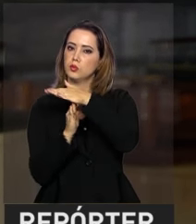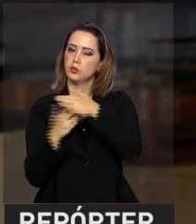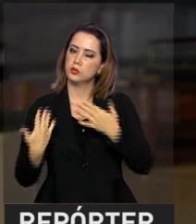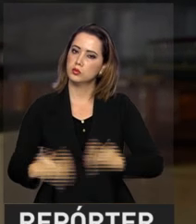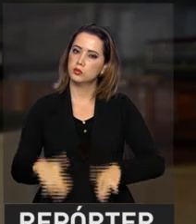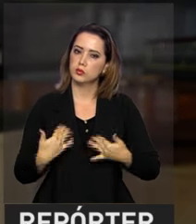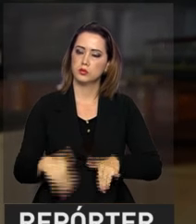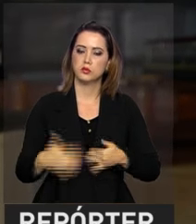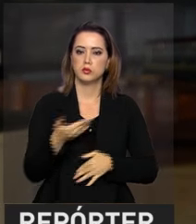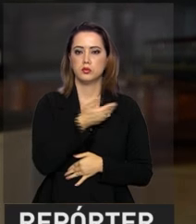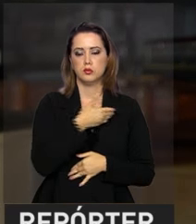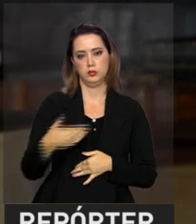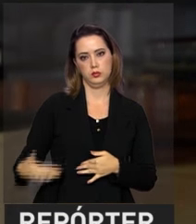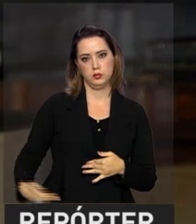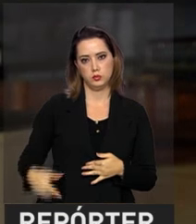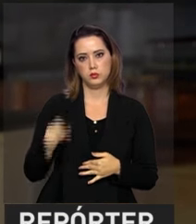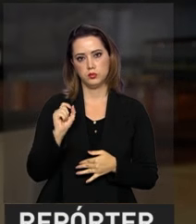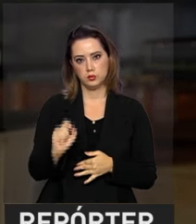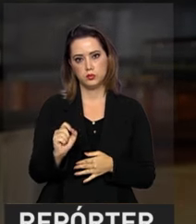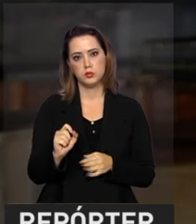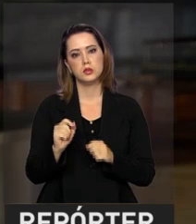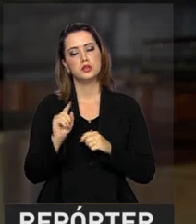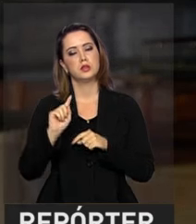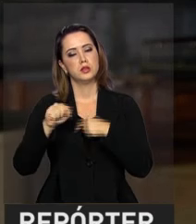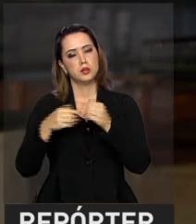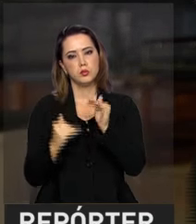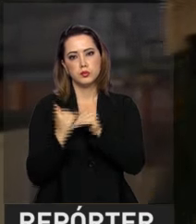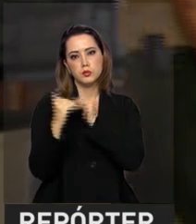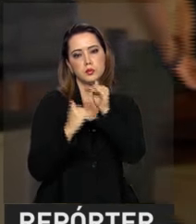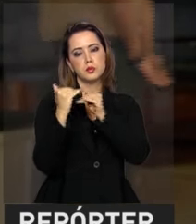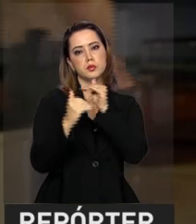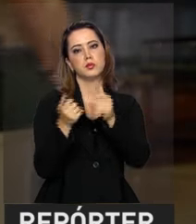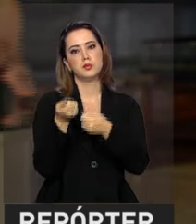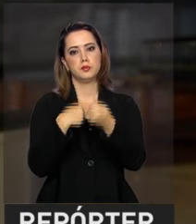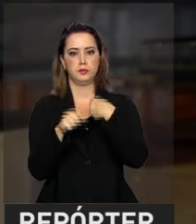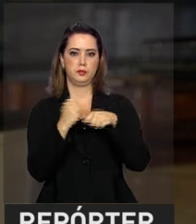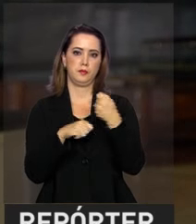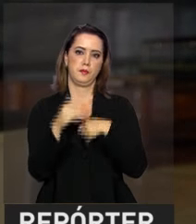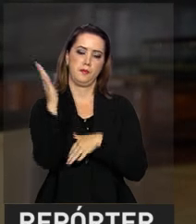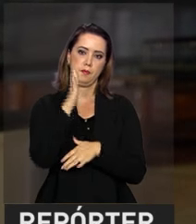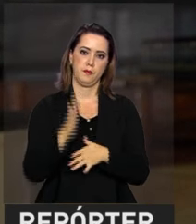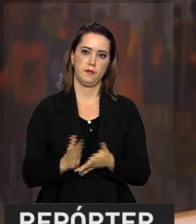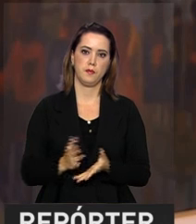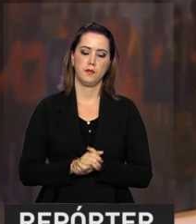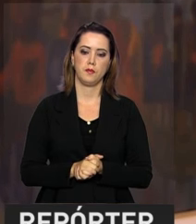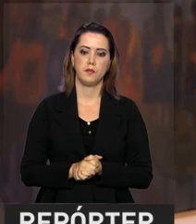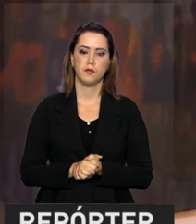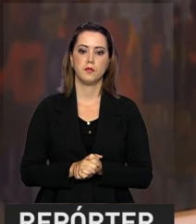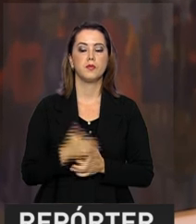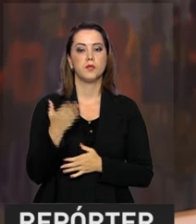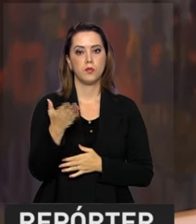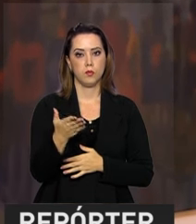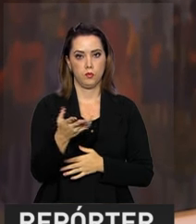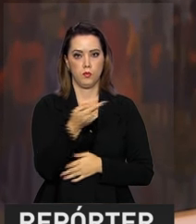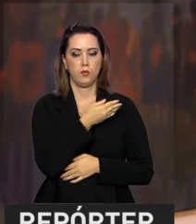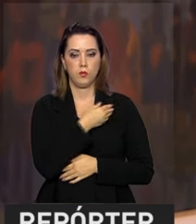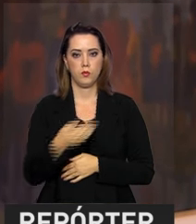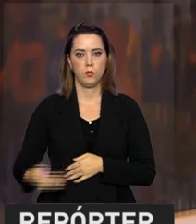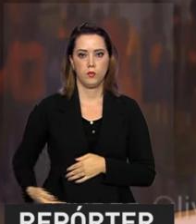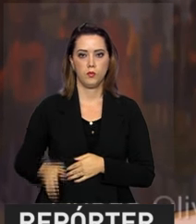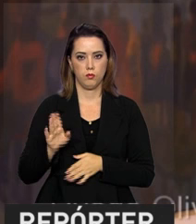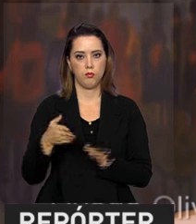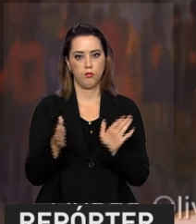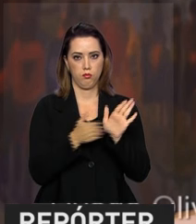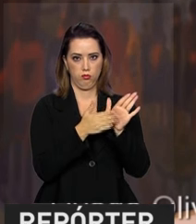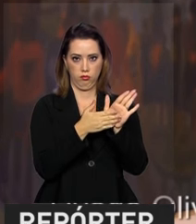é necessário para garantir a retomada do crescimento econômico do país. O governo apresentou uma proposta